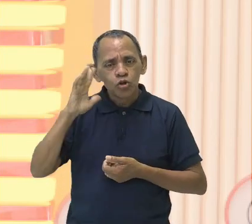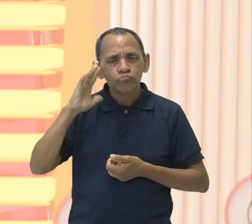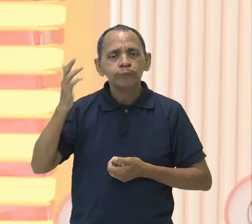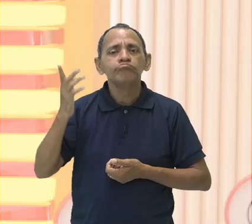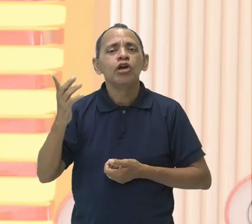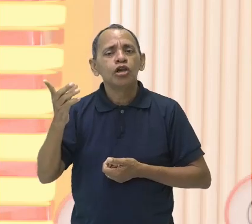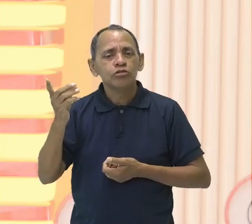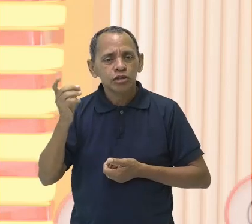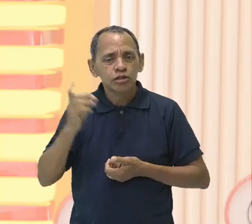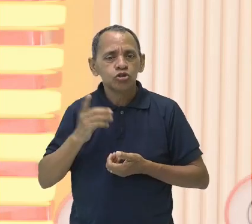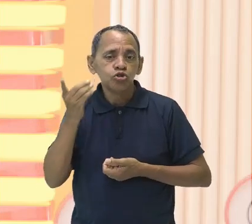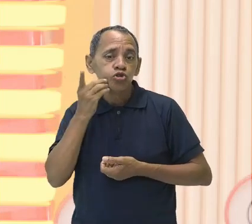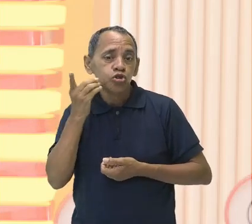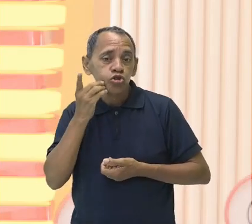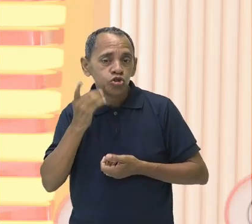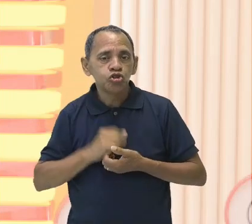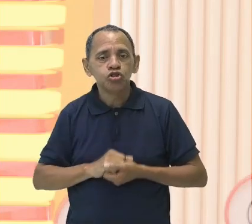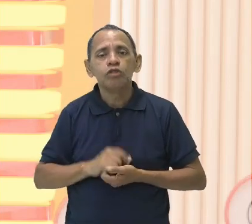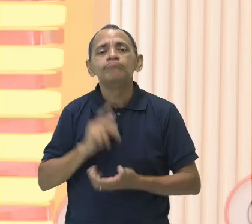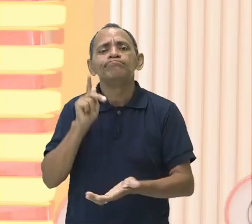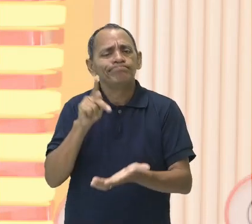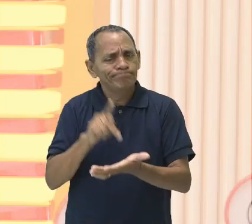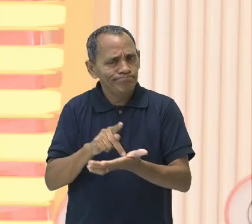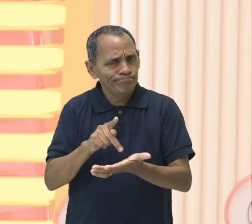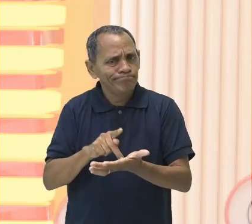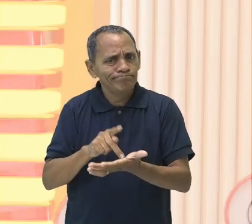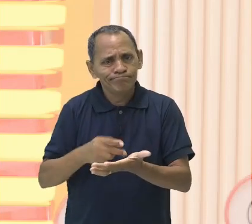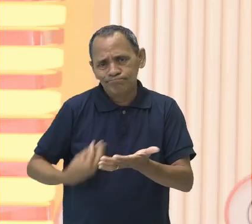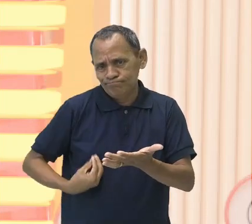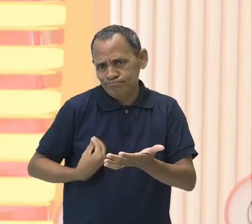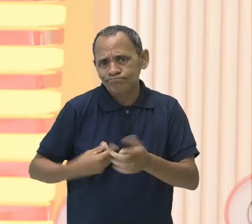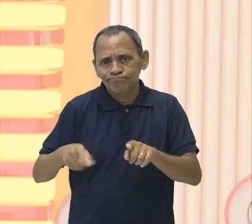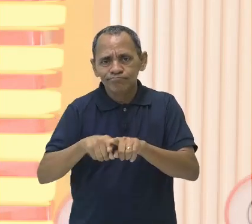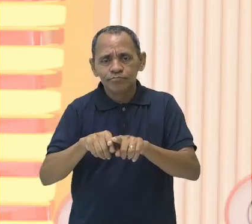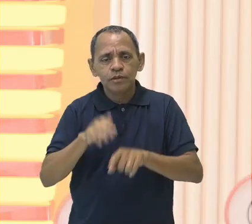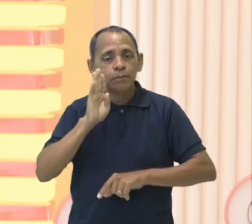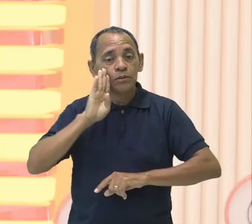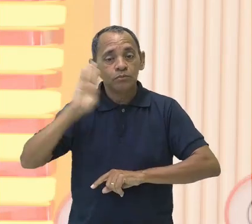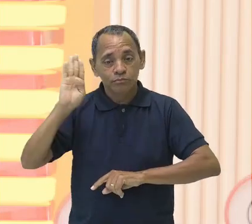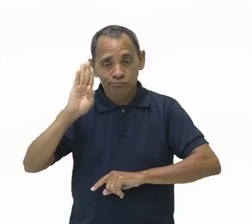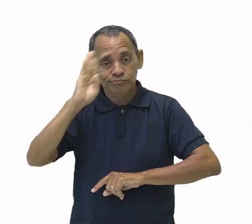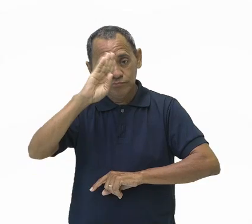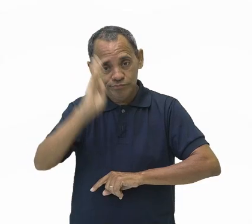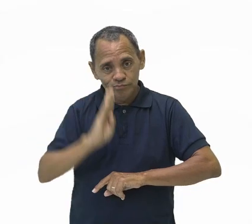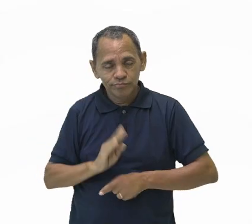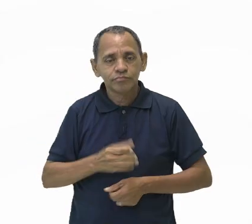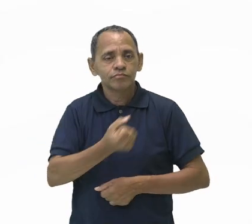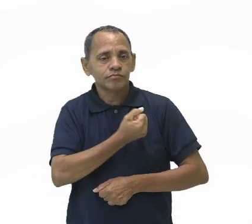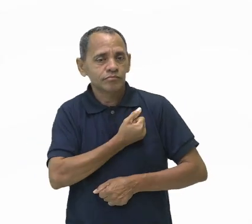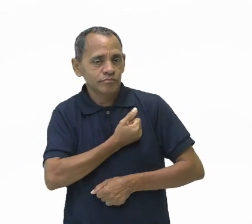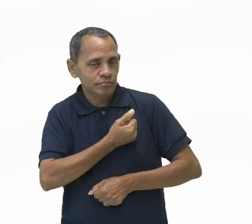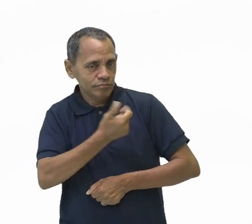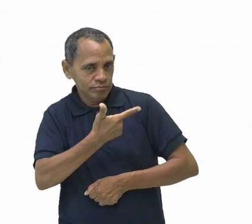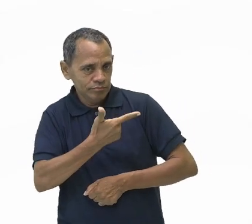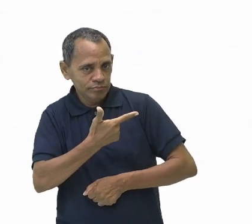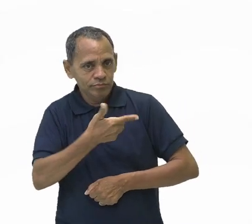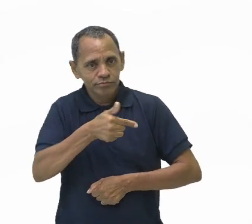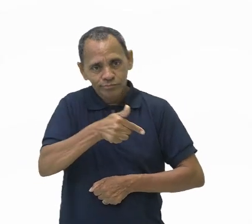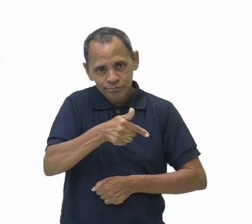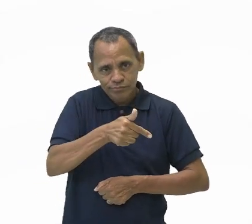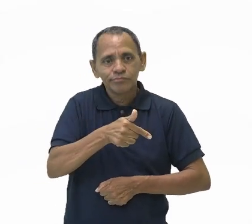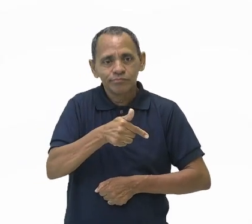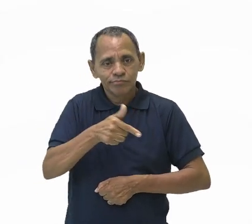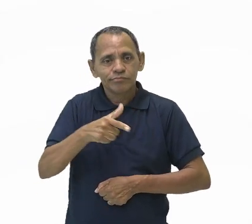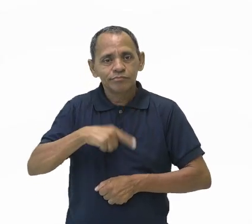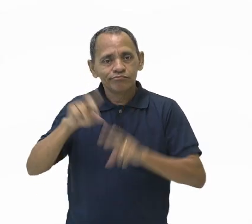questões da realidade, né, principalmente a brasileira. Essa aula 27, pessoal, ela vai tratar de um assunto muito